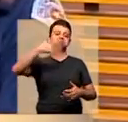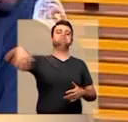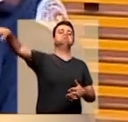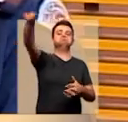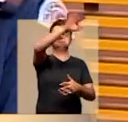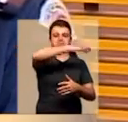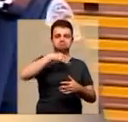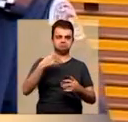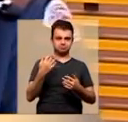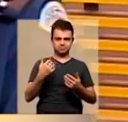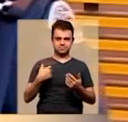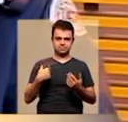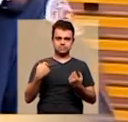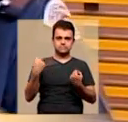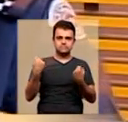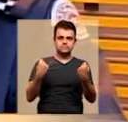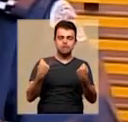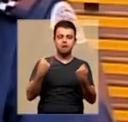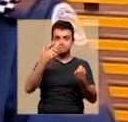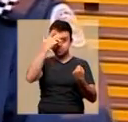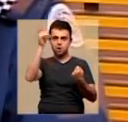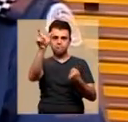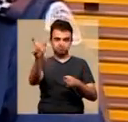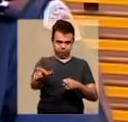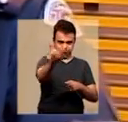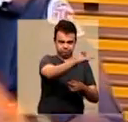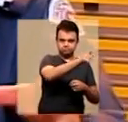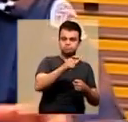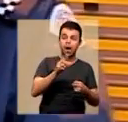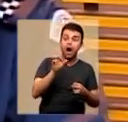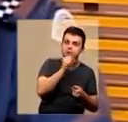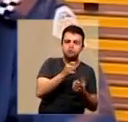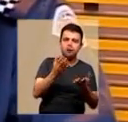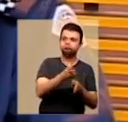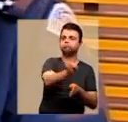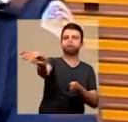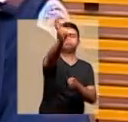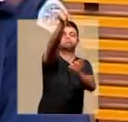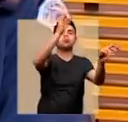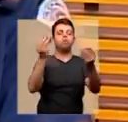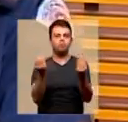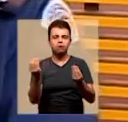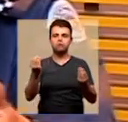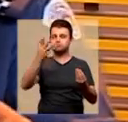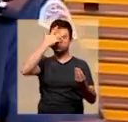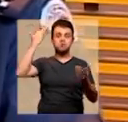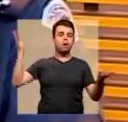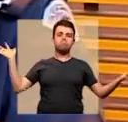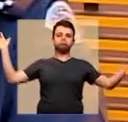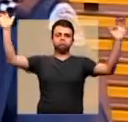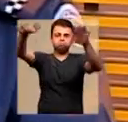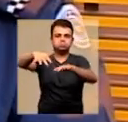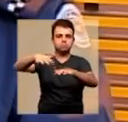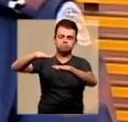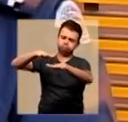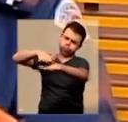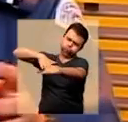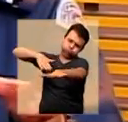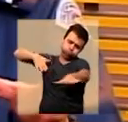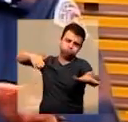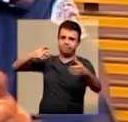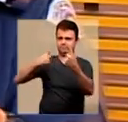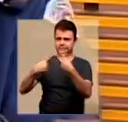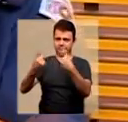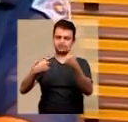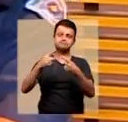os motoristas buscarem vias rápidas, vias de acesso, só que todos estão fazendo isso. Então, você